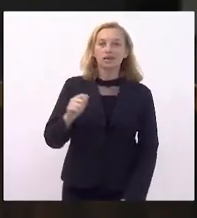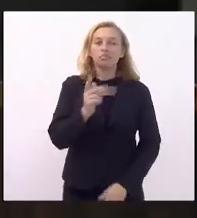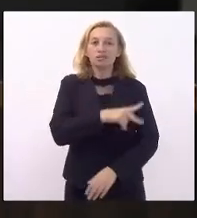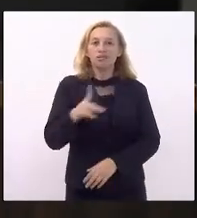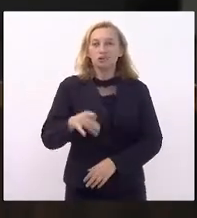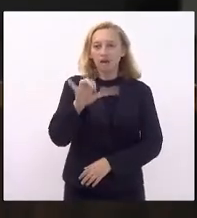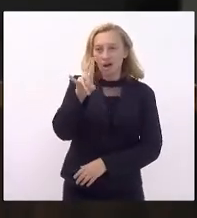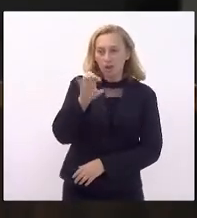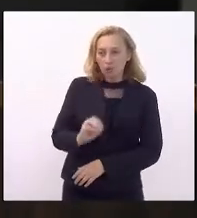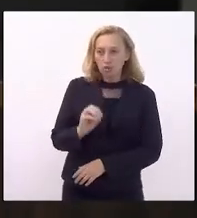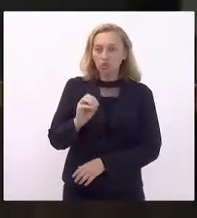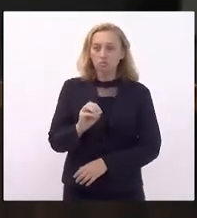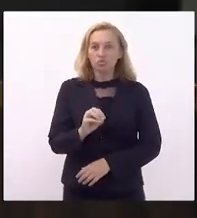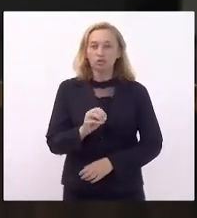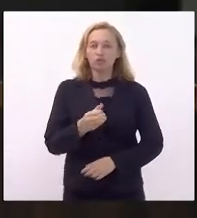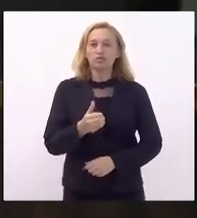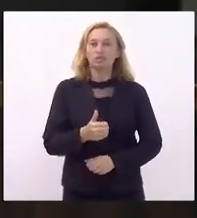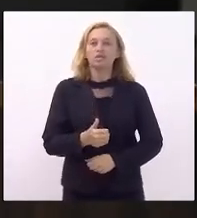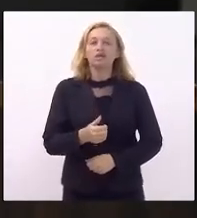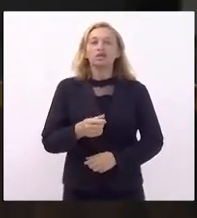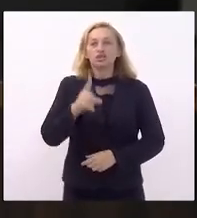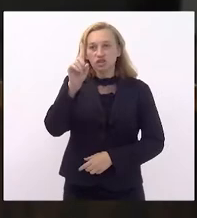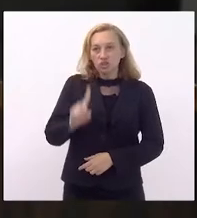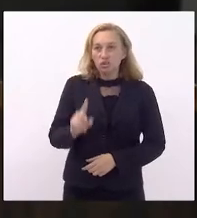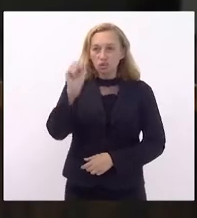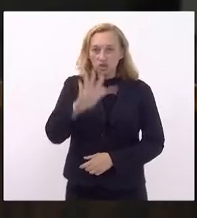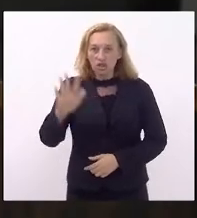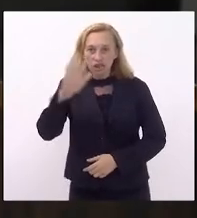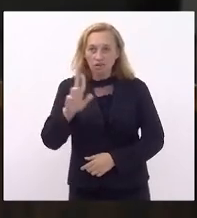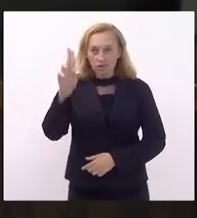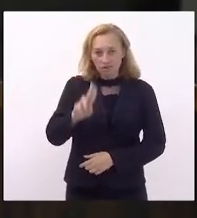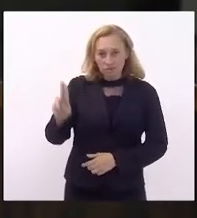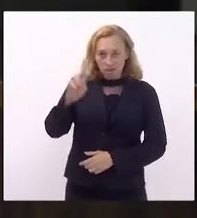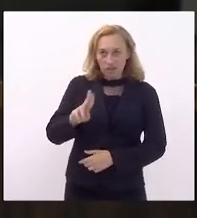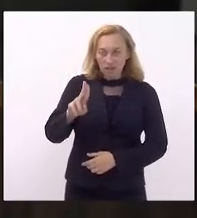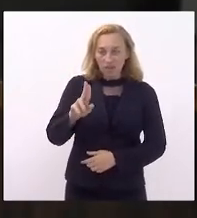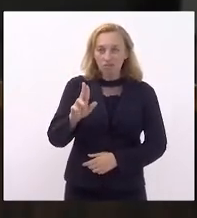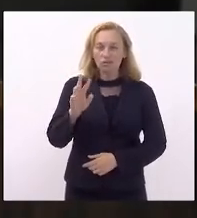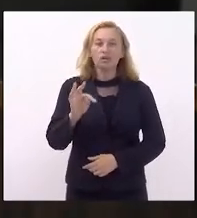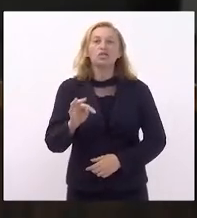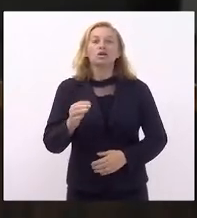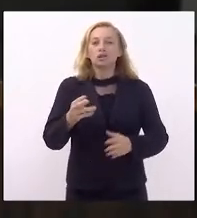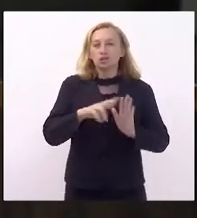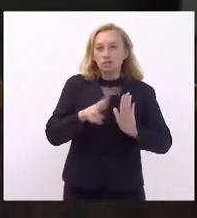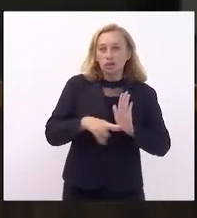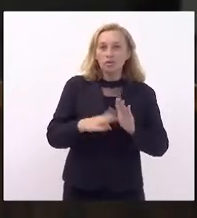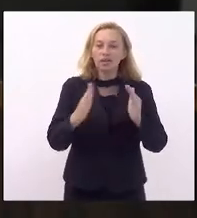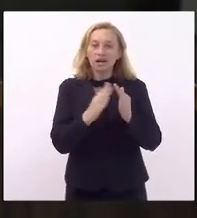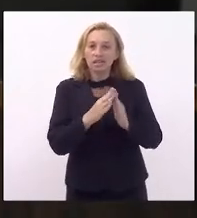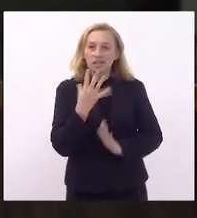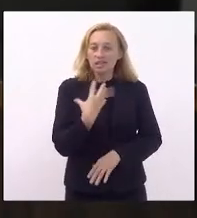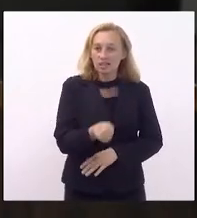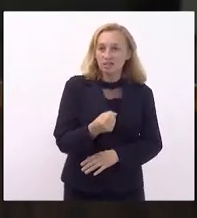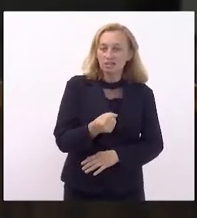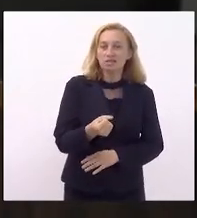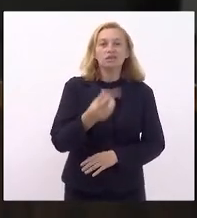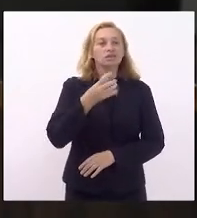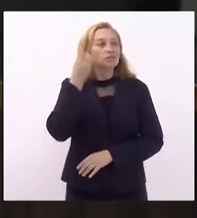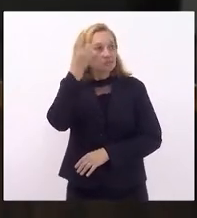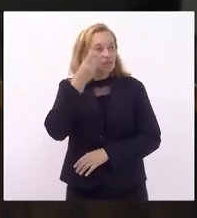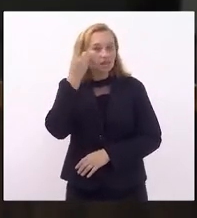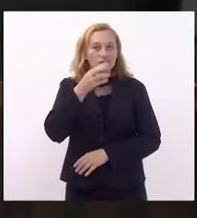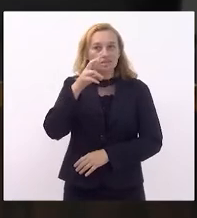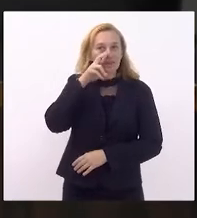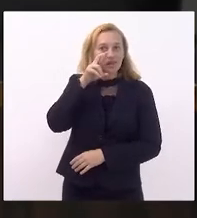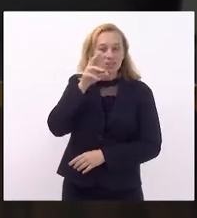Menquize. Diretor-geral da Faculdade de Sul Fluminense. Aparecida comissão de normas internas e proposições externas, favorável ao deputado Rosenberg